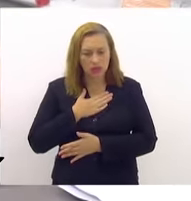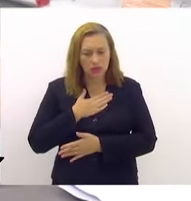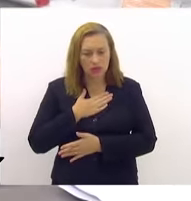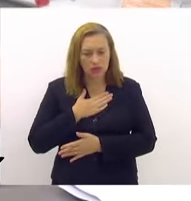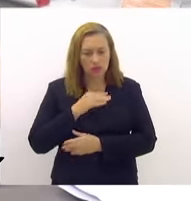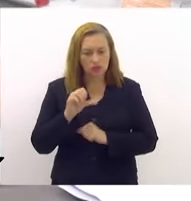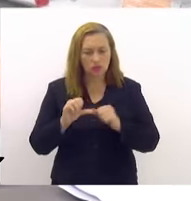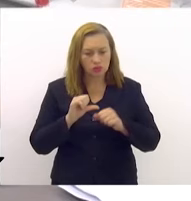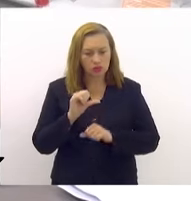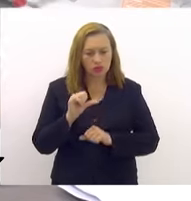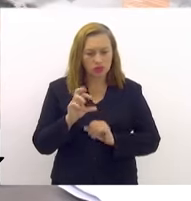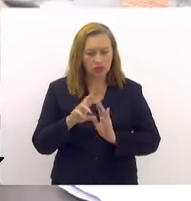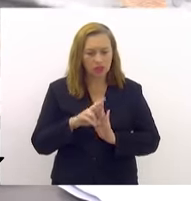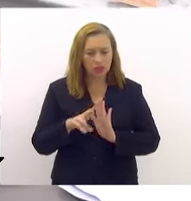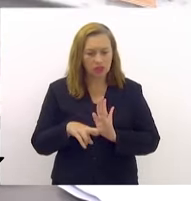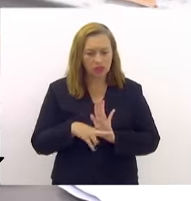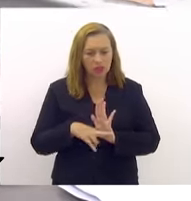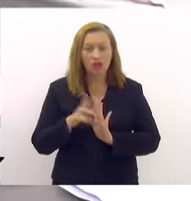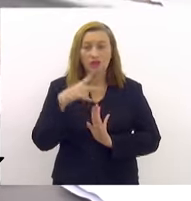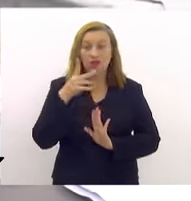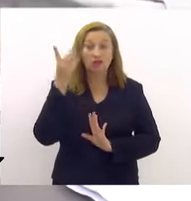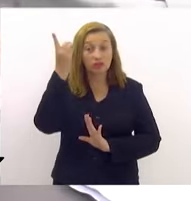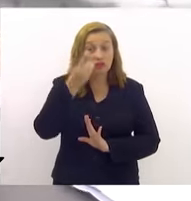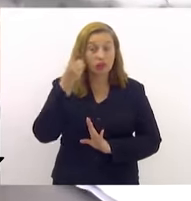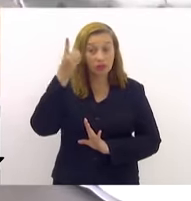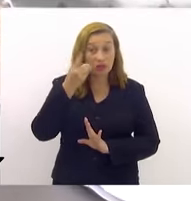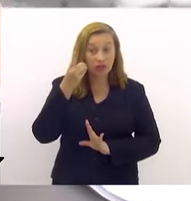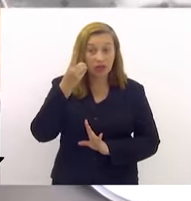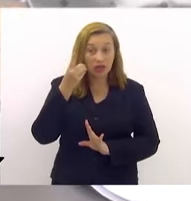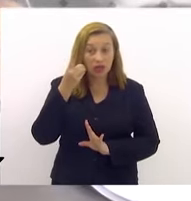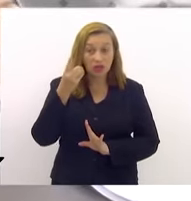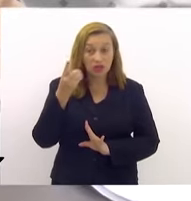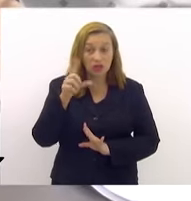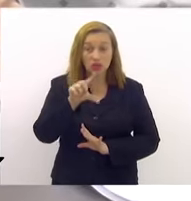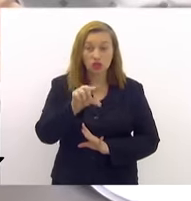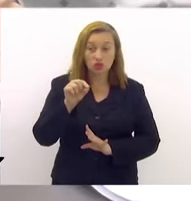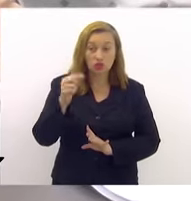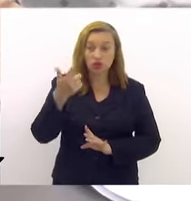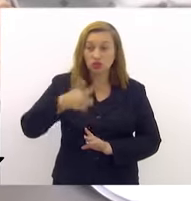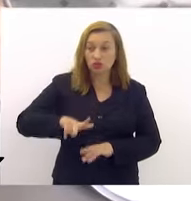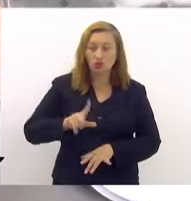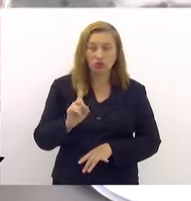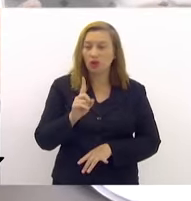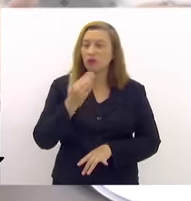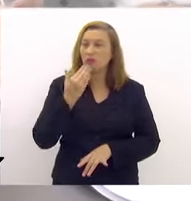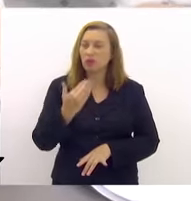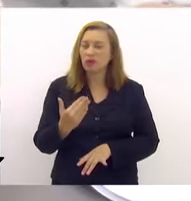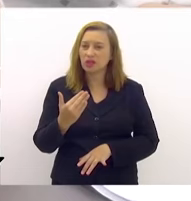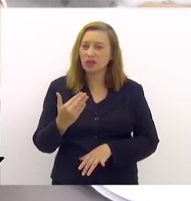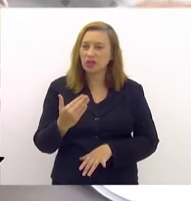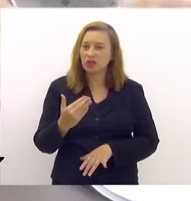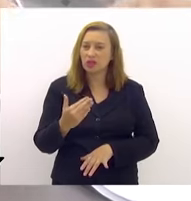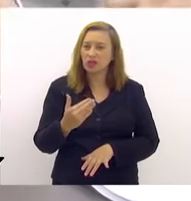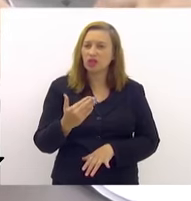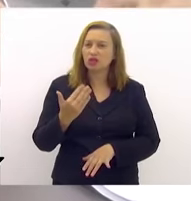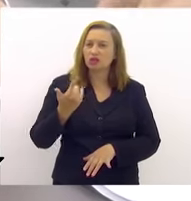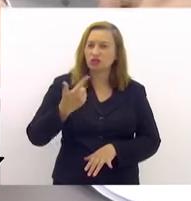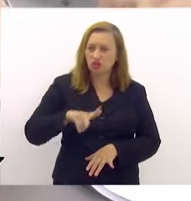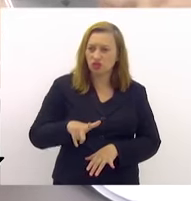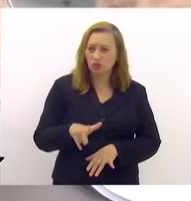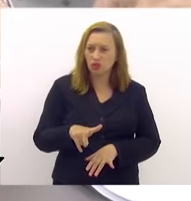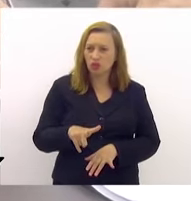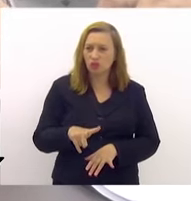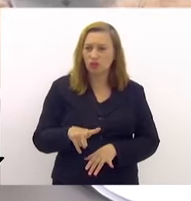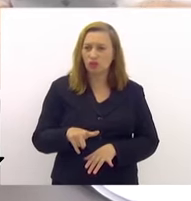de mudança do regimento, dizendo que os deputados reeleitos não teriam que pedir o desarquivamento seria automático, vocês